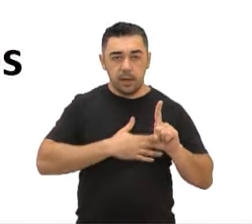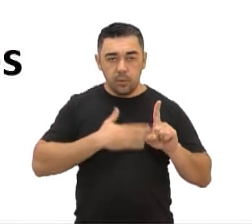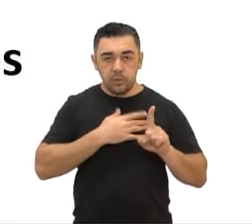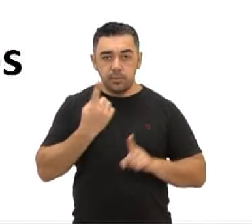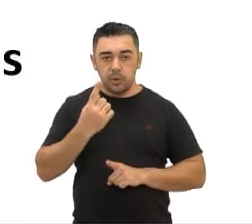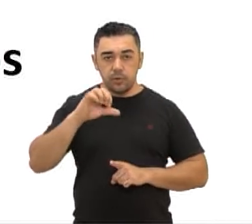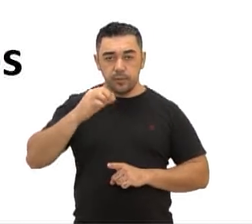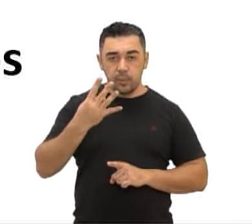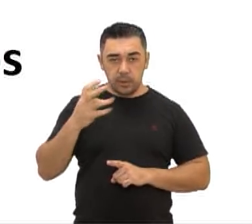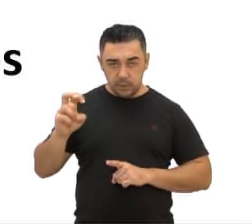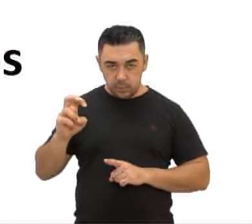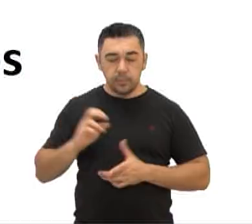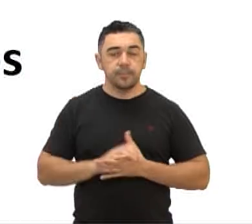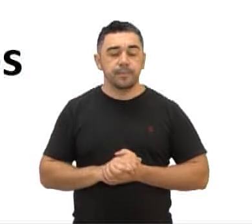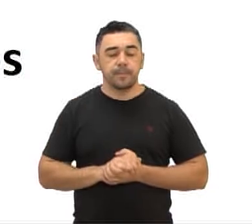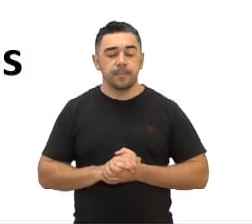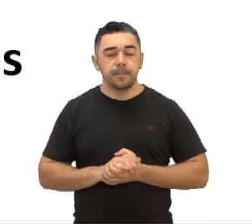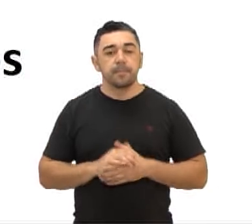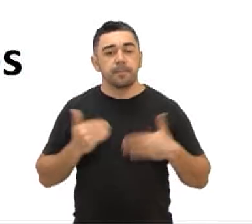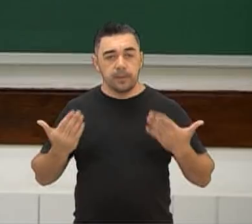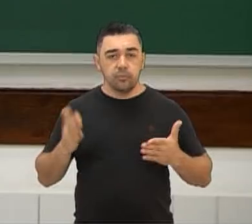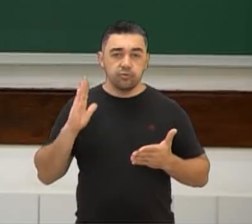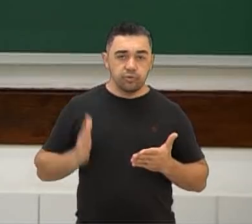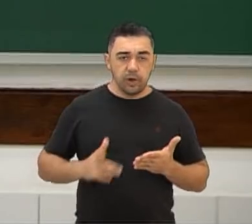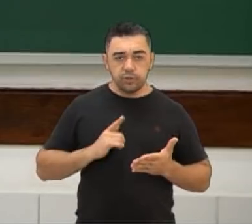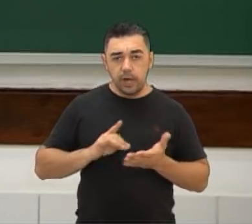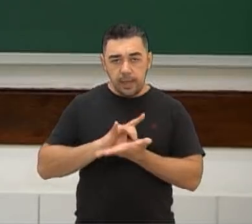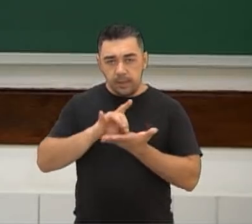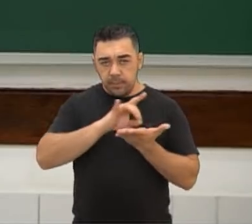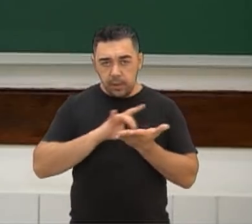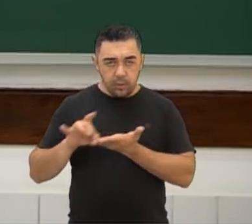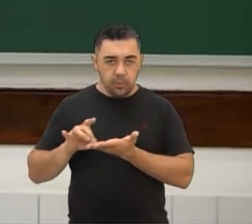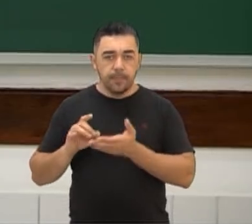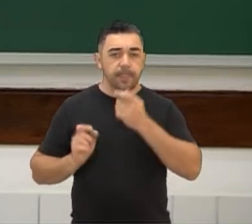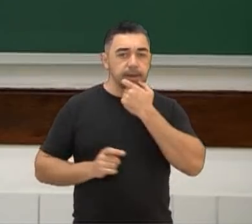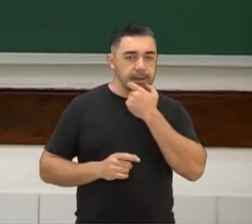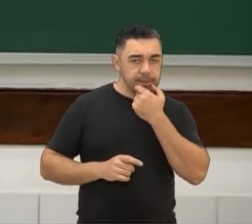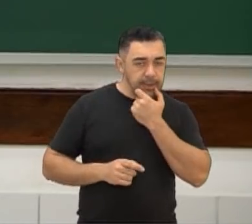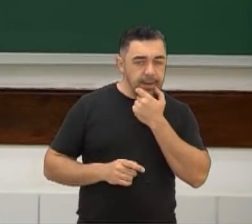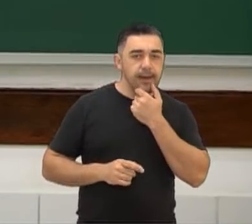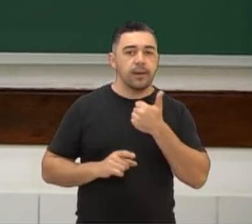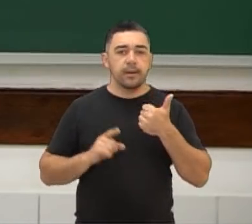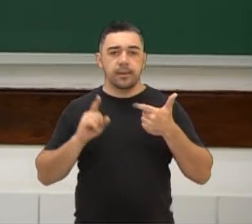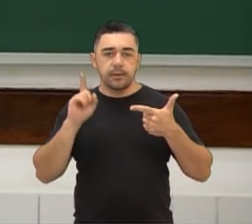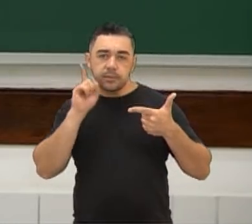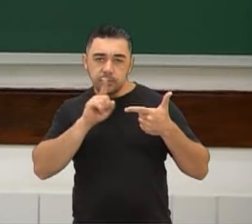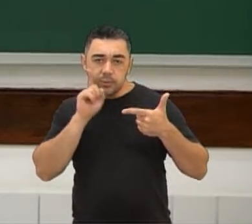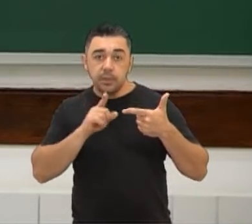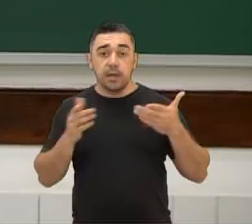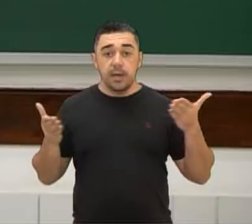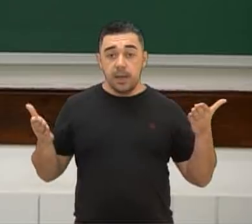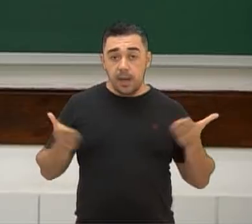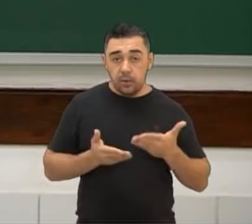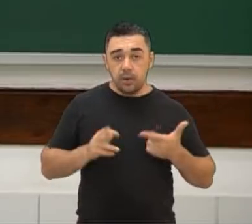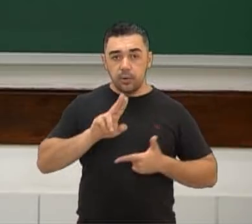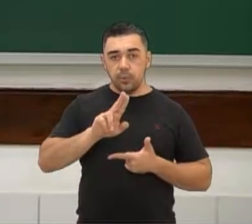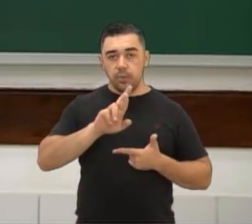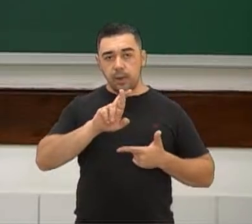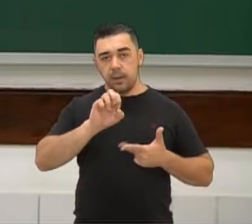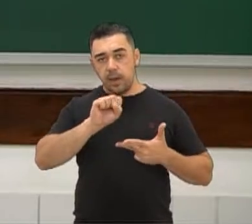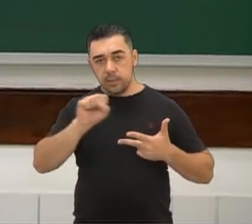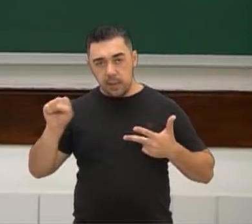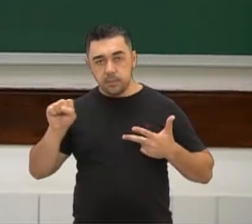45. Portanto, além dos adversários que já tinha, principalmente Inglaterra e Estados Unidos, agora a União Soviética também